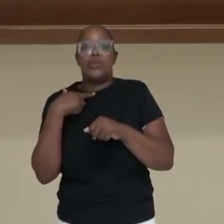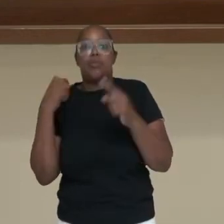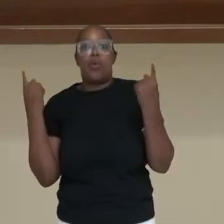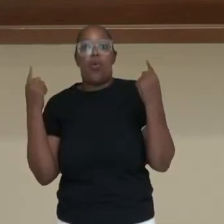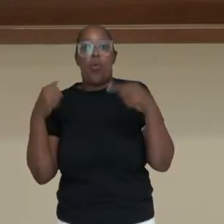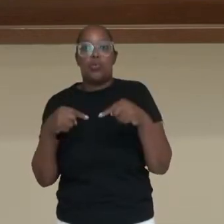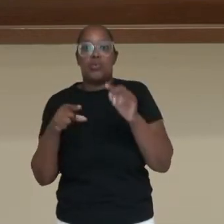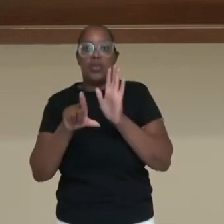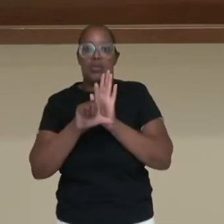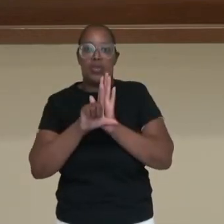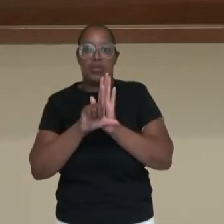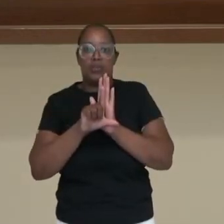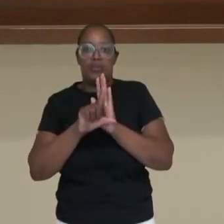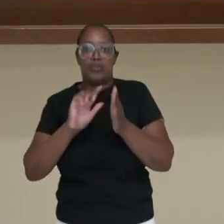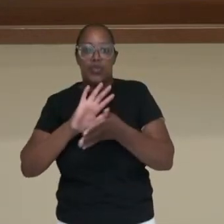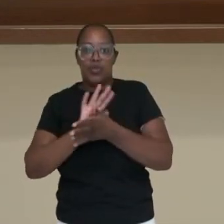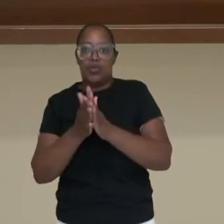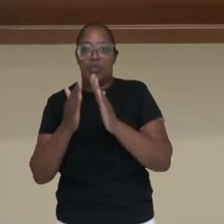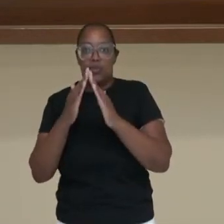assim.